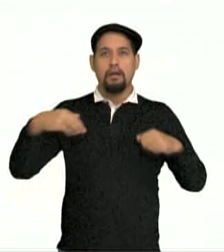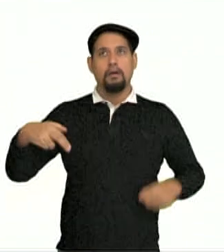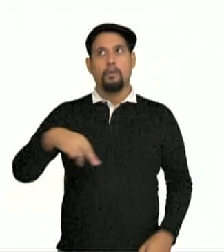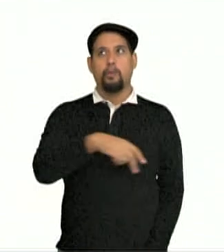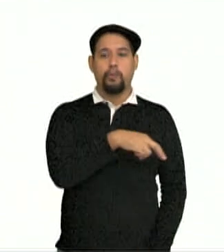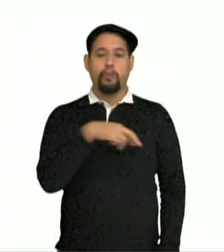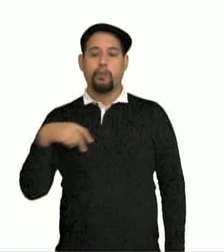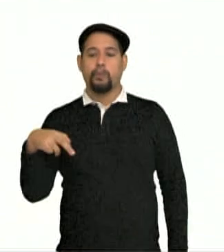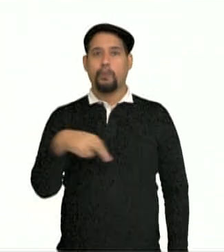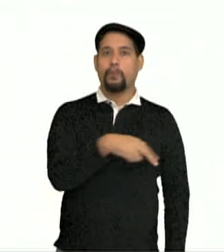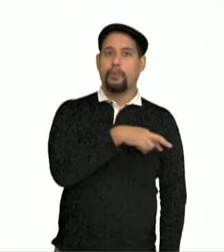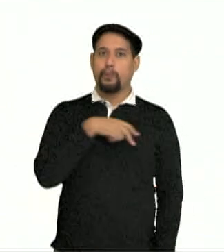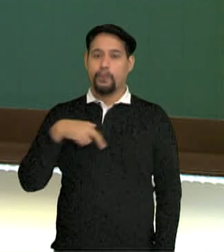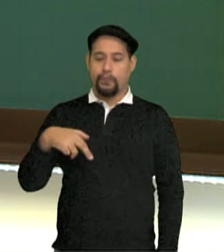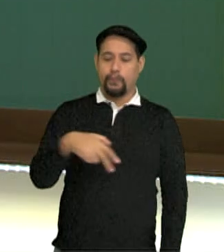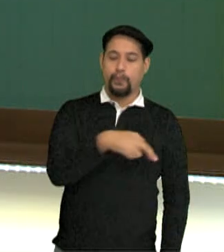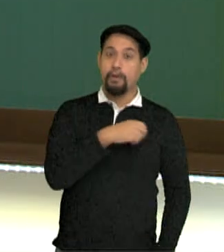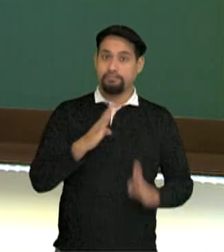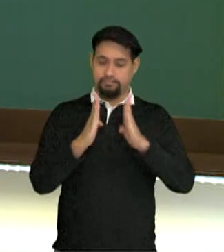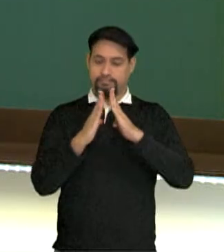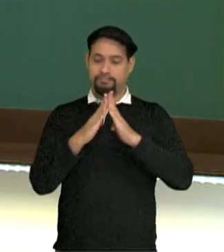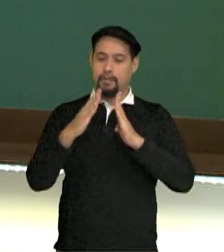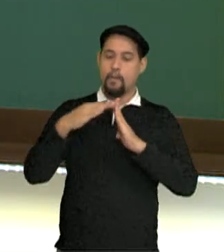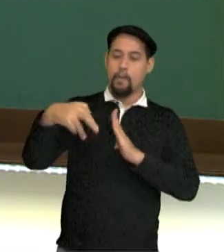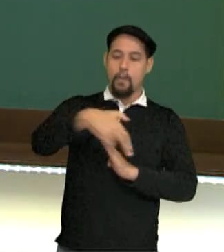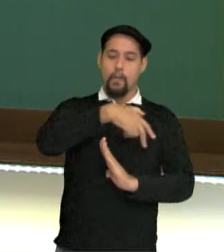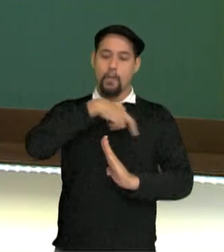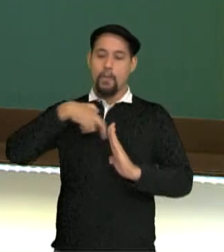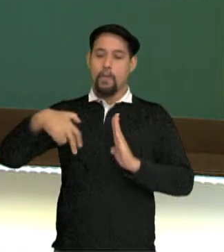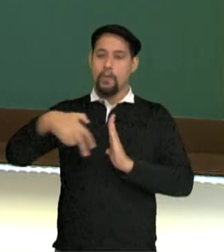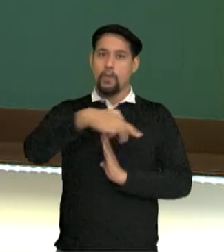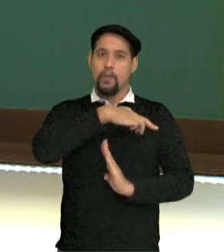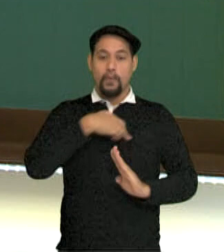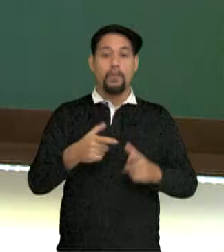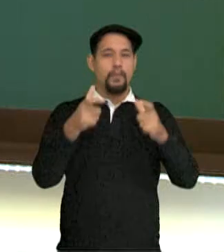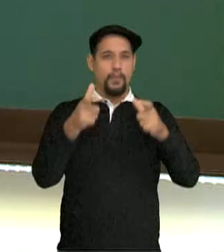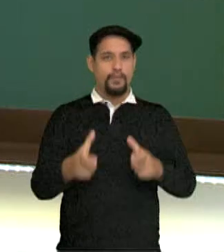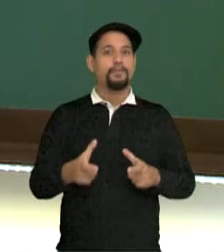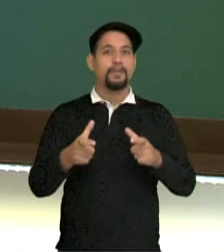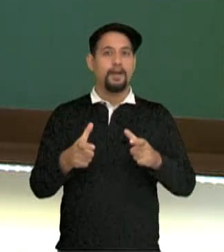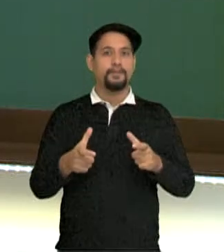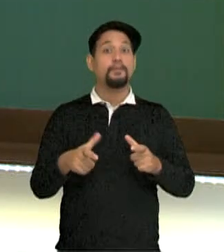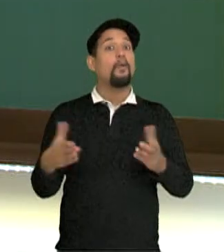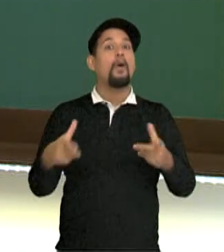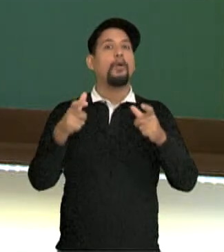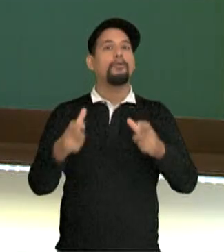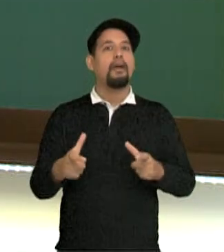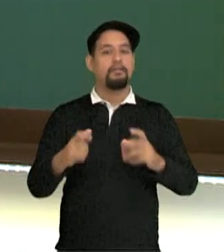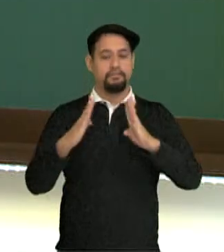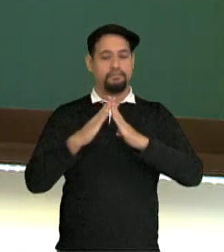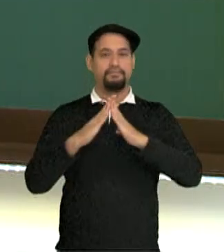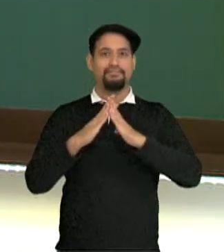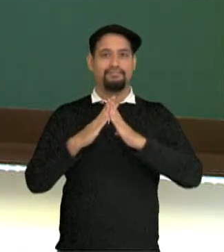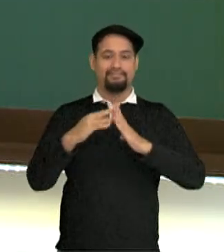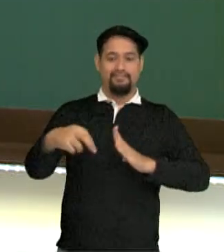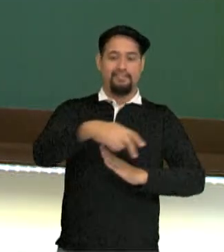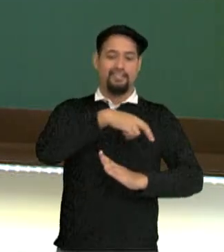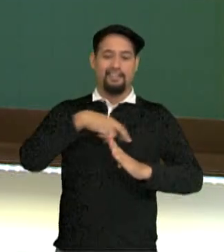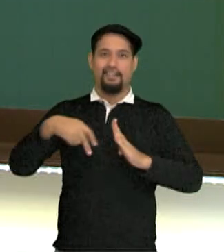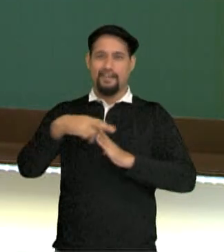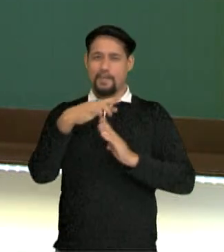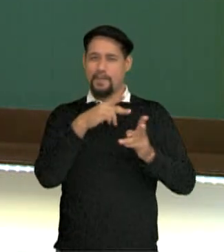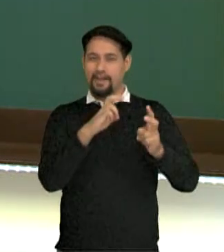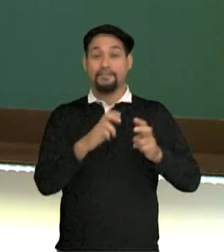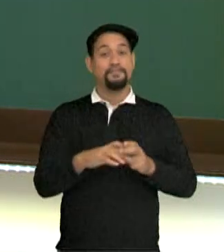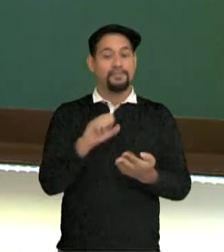outro diante da casa. Ó. Marcas que revelam o lugar. Perceberam mais essa característica?